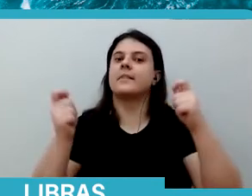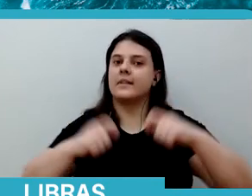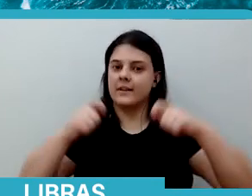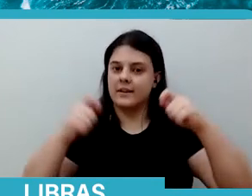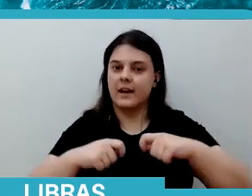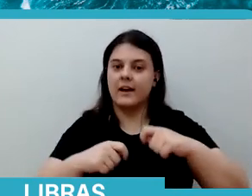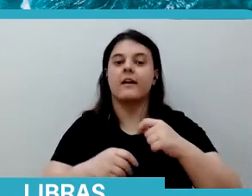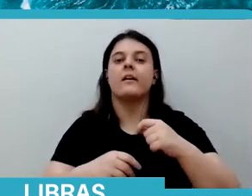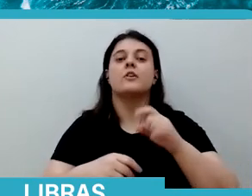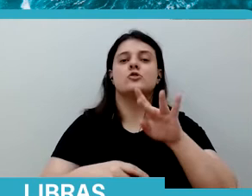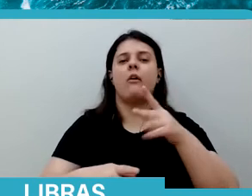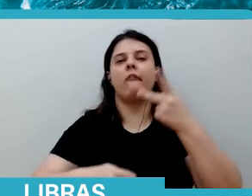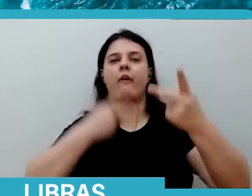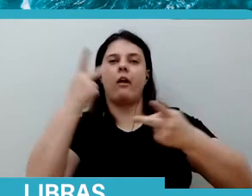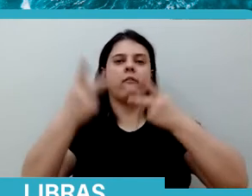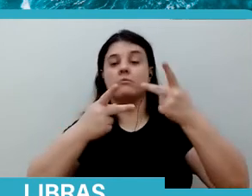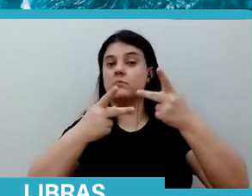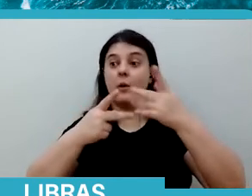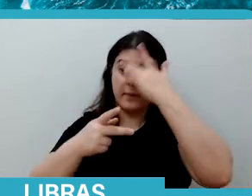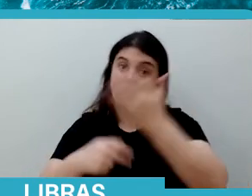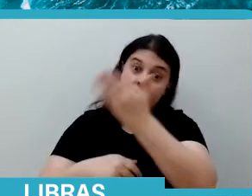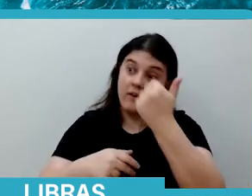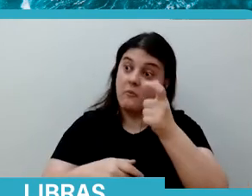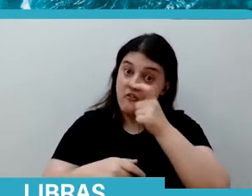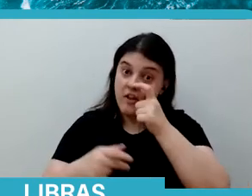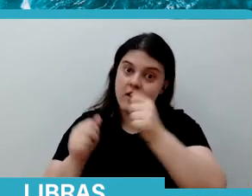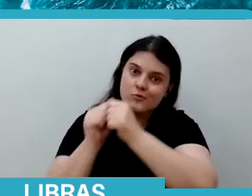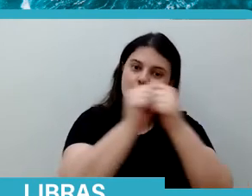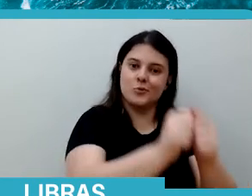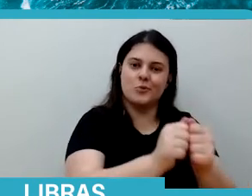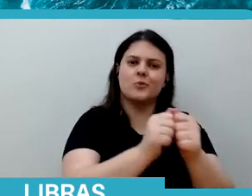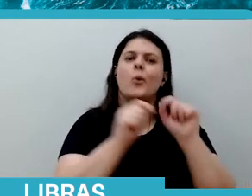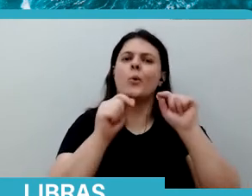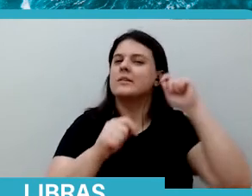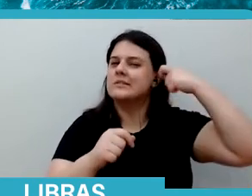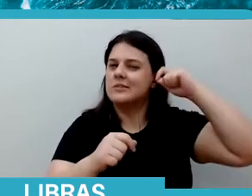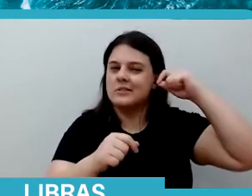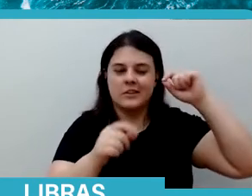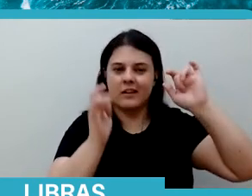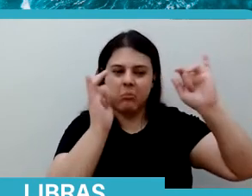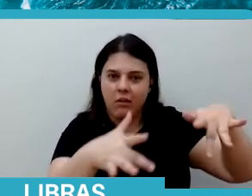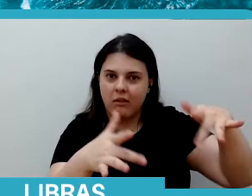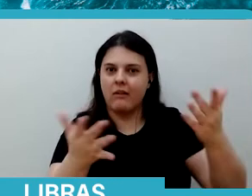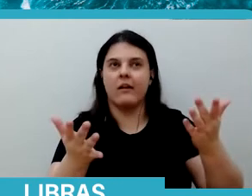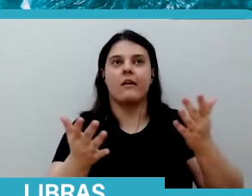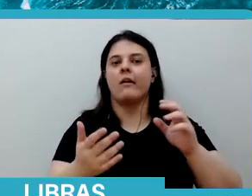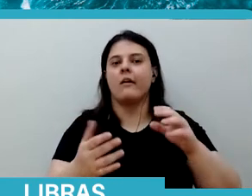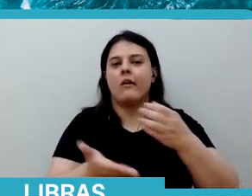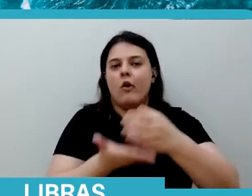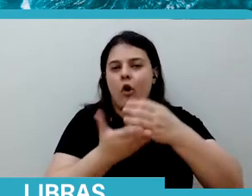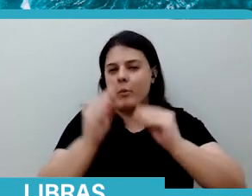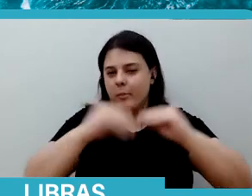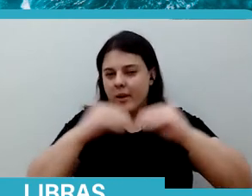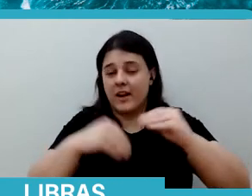você parar de falar né e levar as pessoas para irem lá ver o que que é um cotonete na praia o que que é um